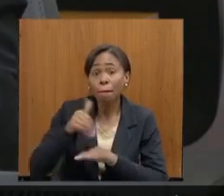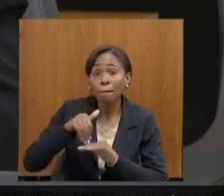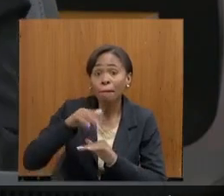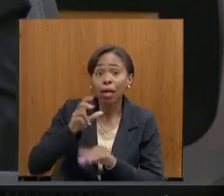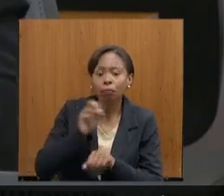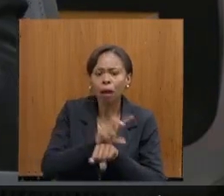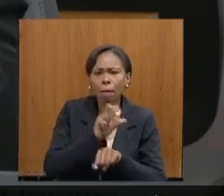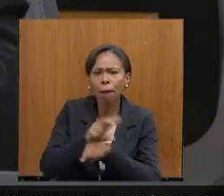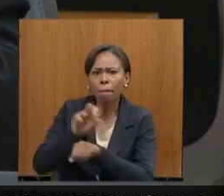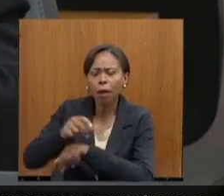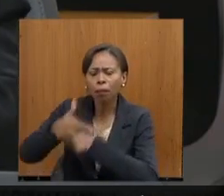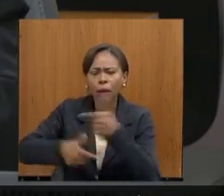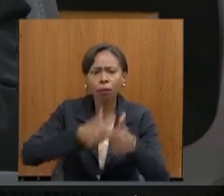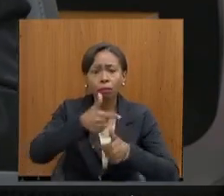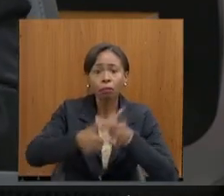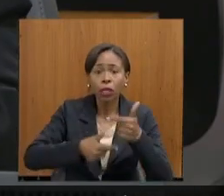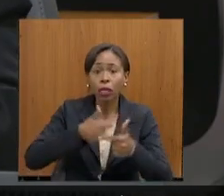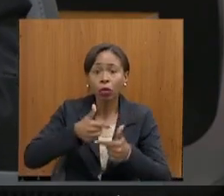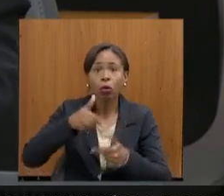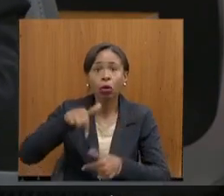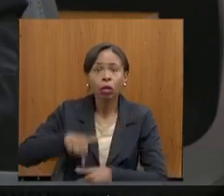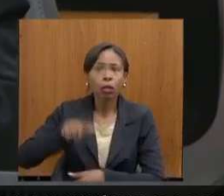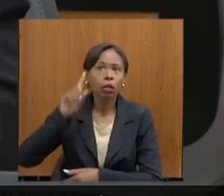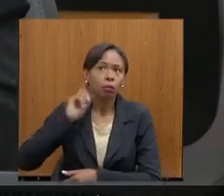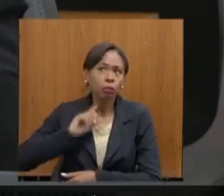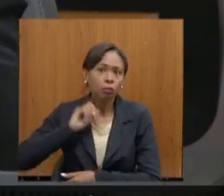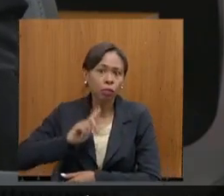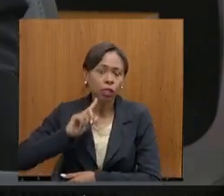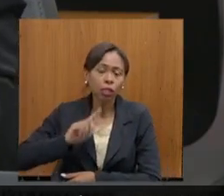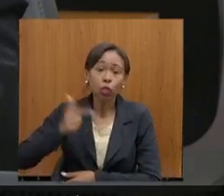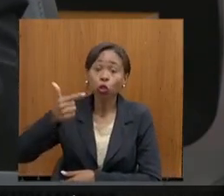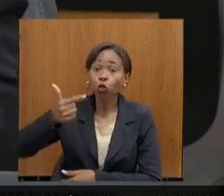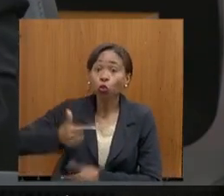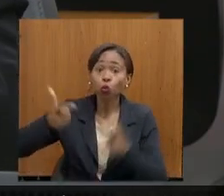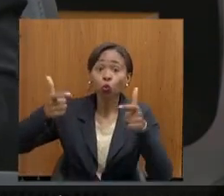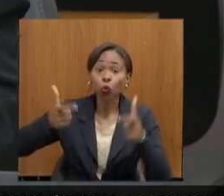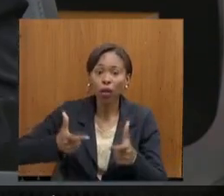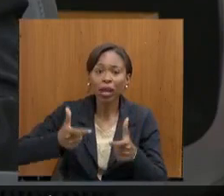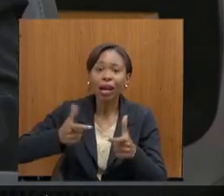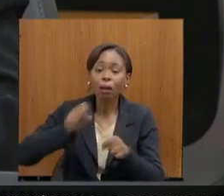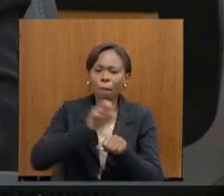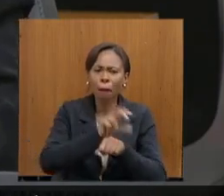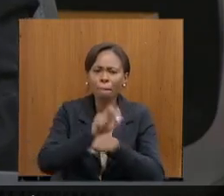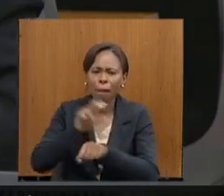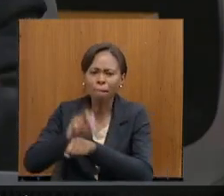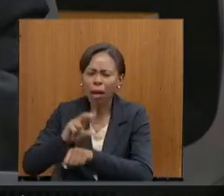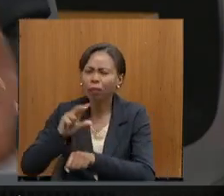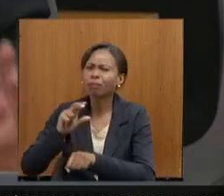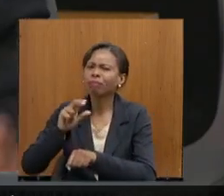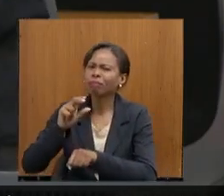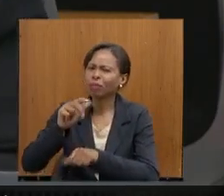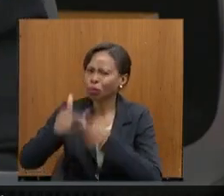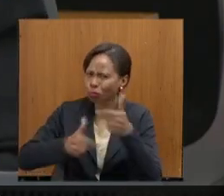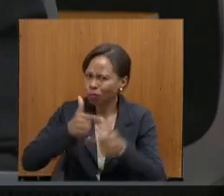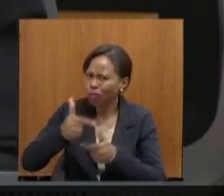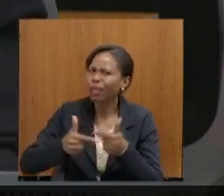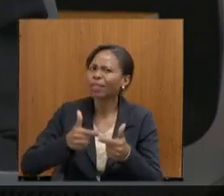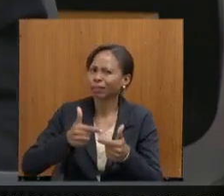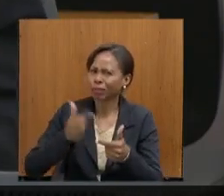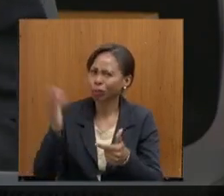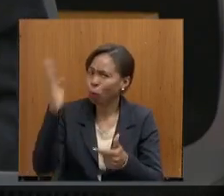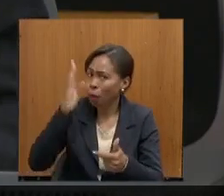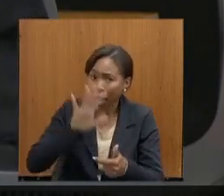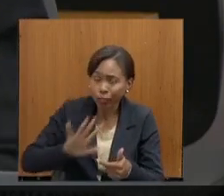segundo lugar de geração de emprego do Brasil mês de abril gerou 20 mil empregos e não vai isso aí